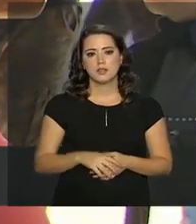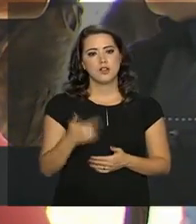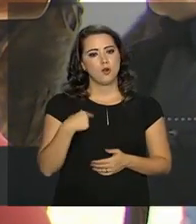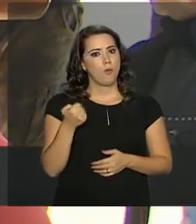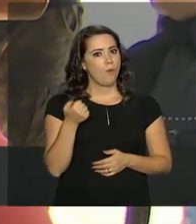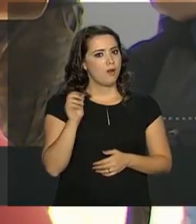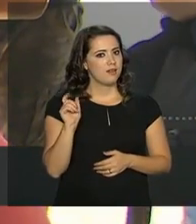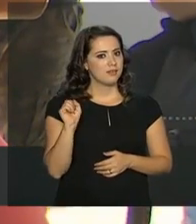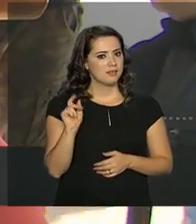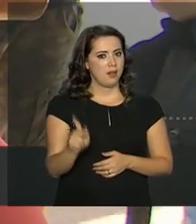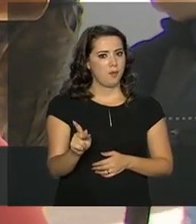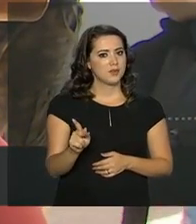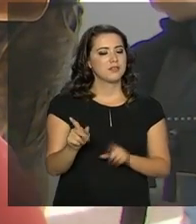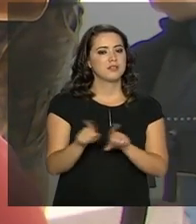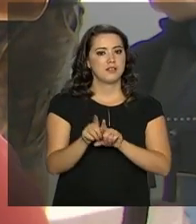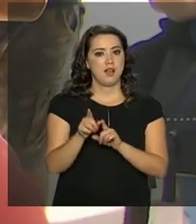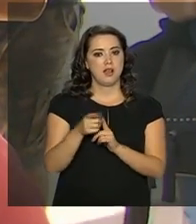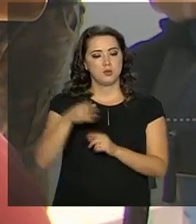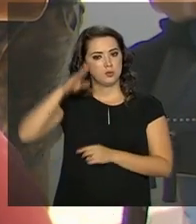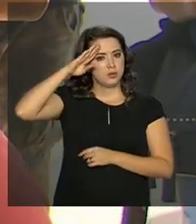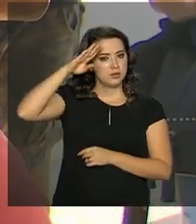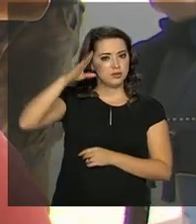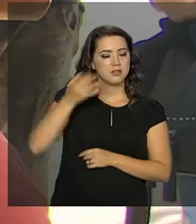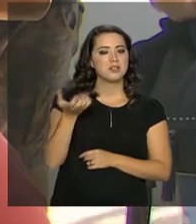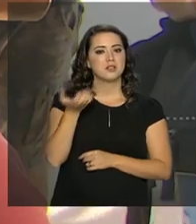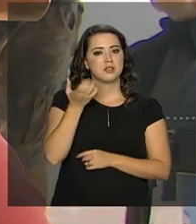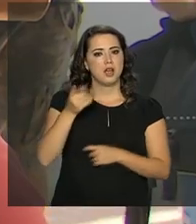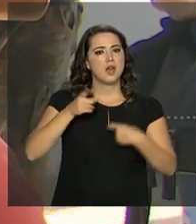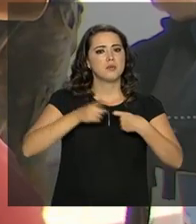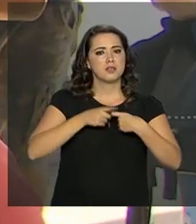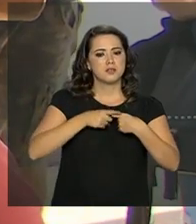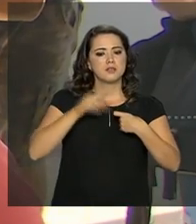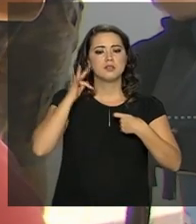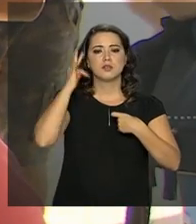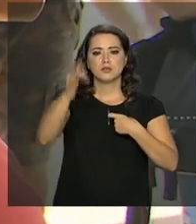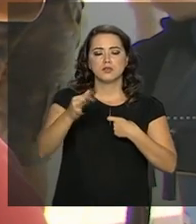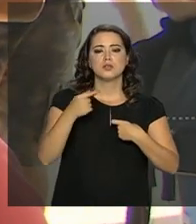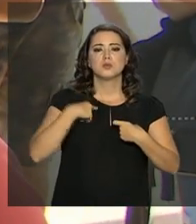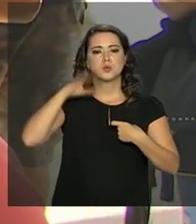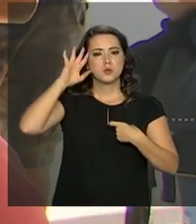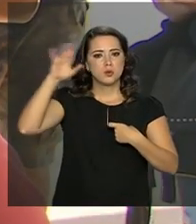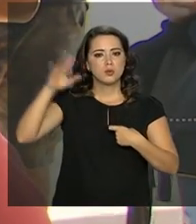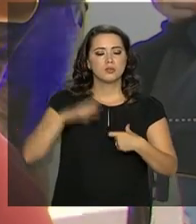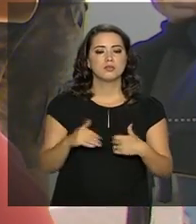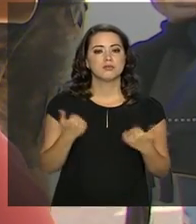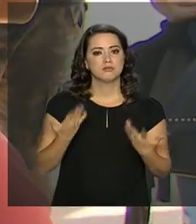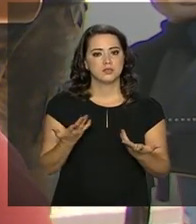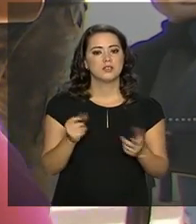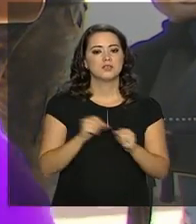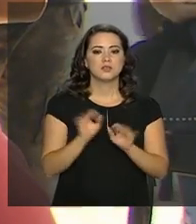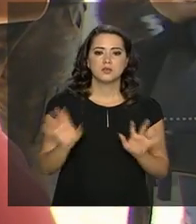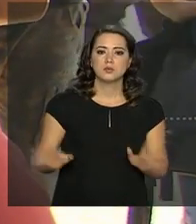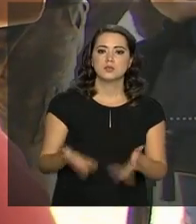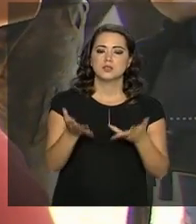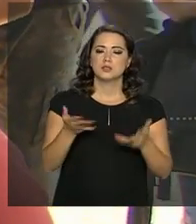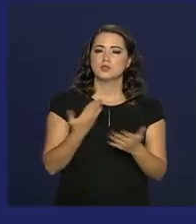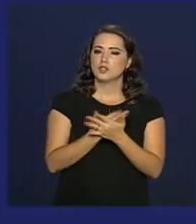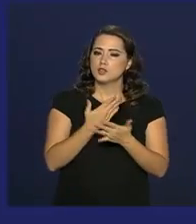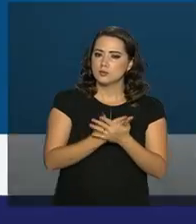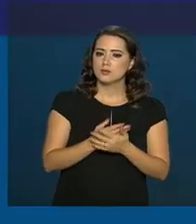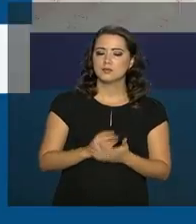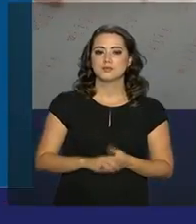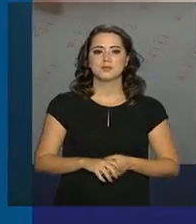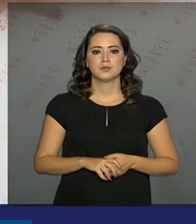aposentar o exército na reserva eu sei fazer um curso de medicina no futuro é o meu sonho está motivada justamente sair